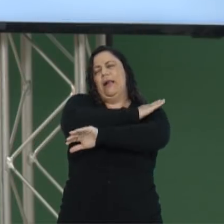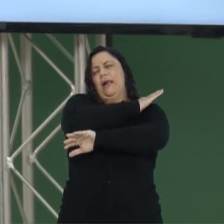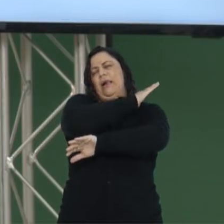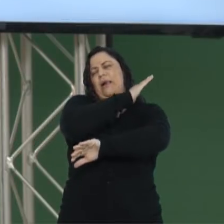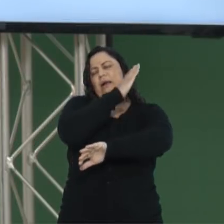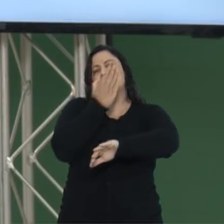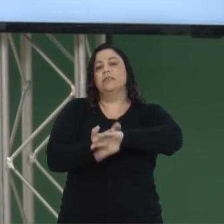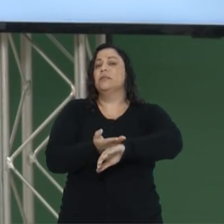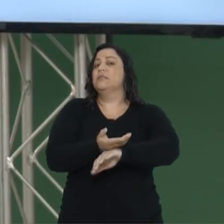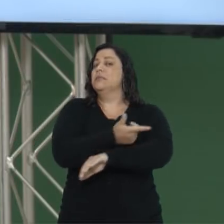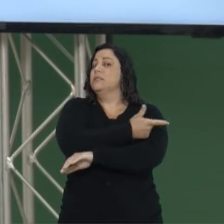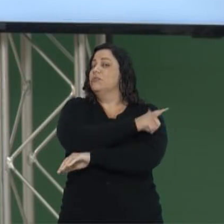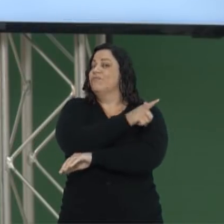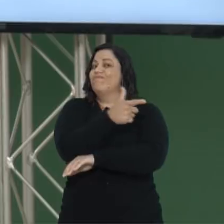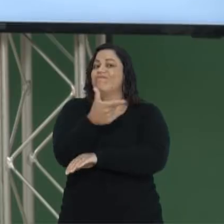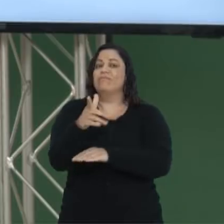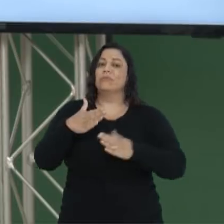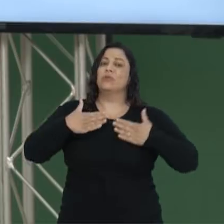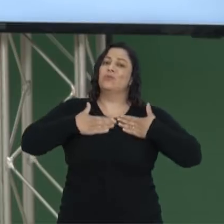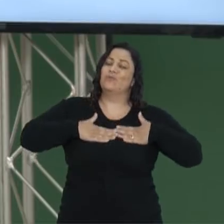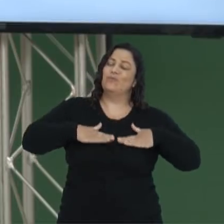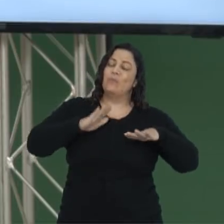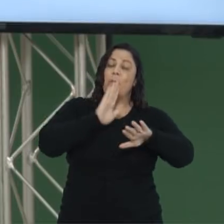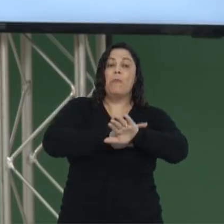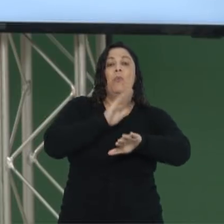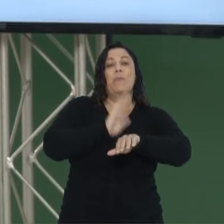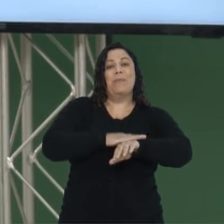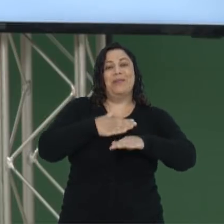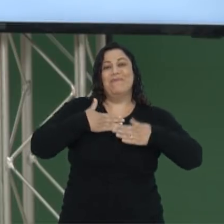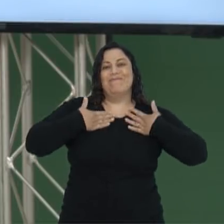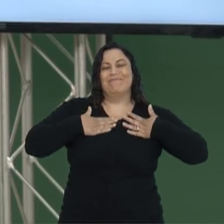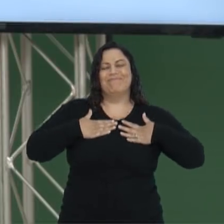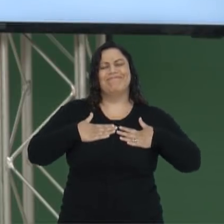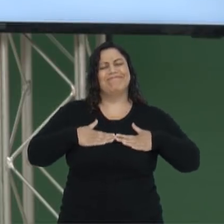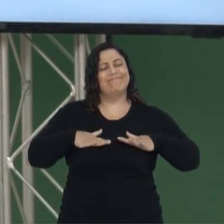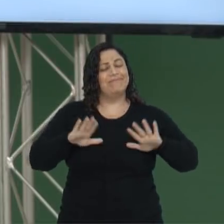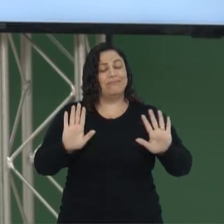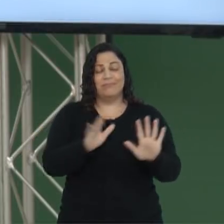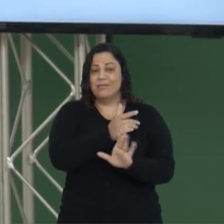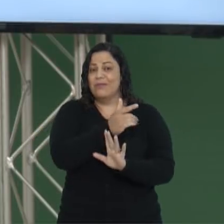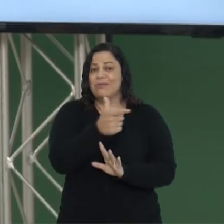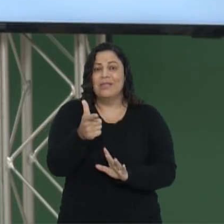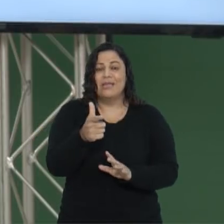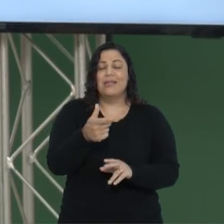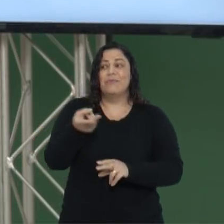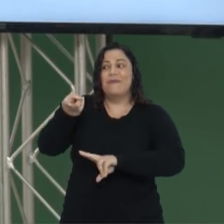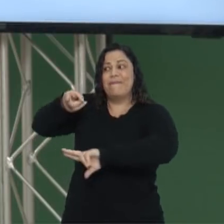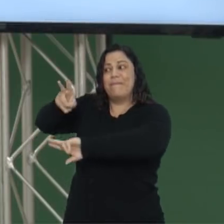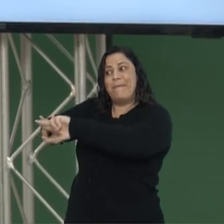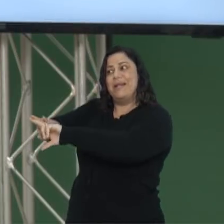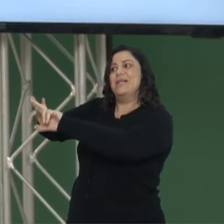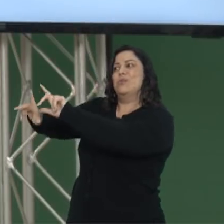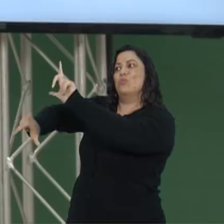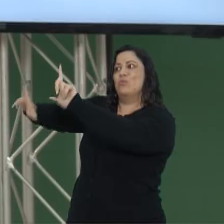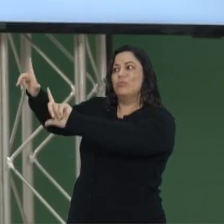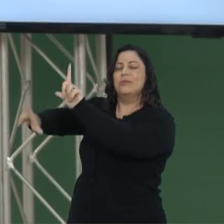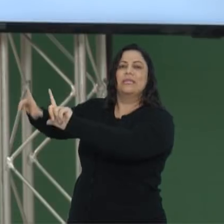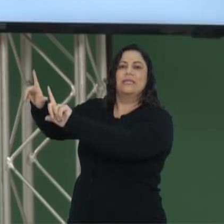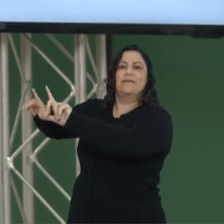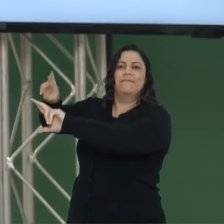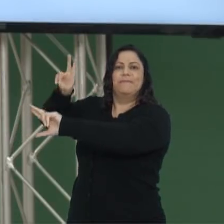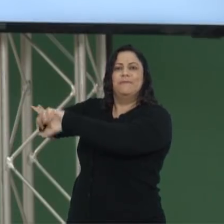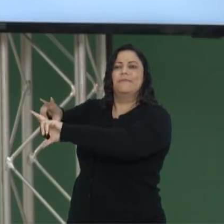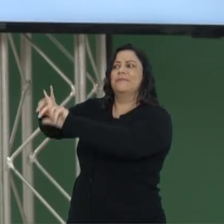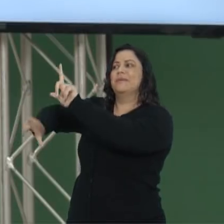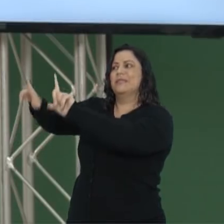dia, também esse menino ele não conseguia criar, porque ele ficava preso à TV. E agora, sem a TV, ele não sabe o que